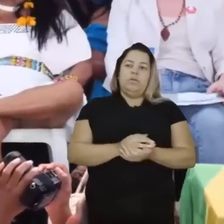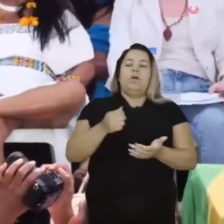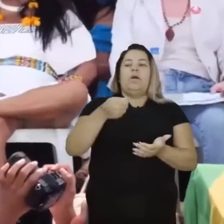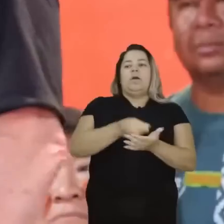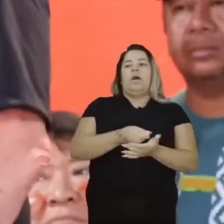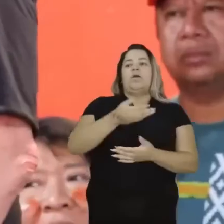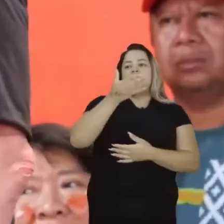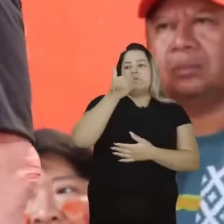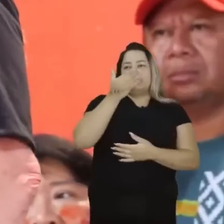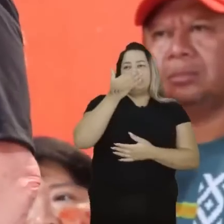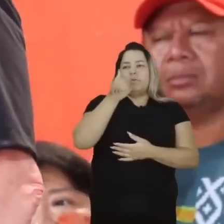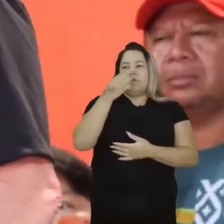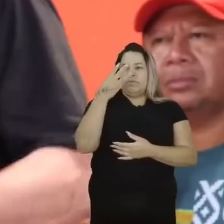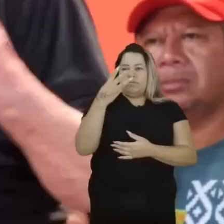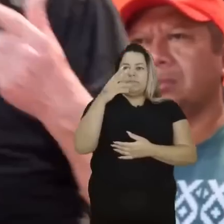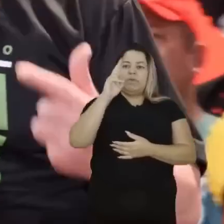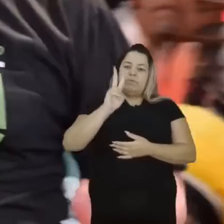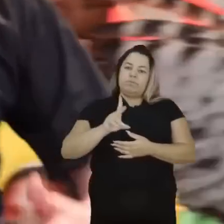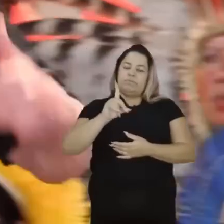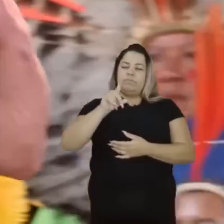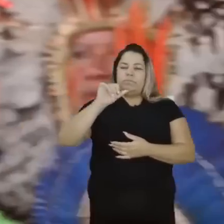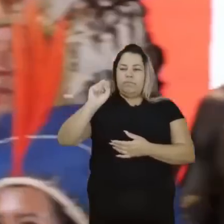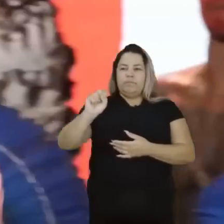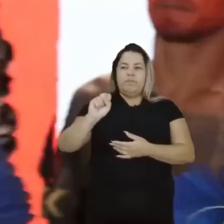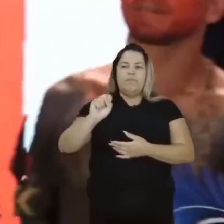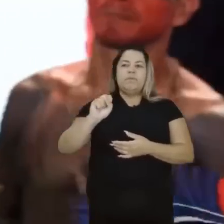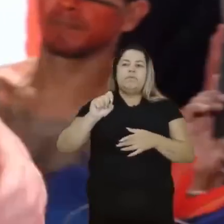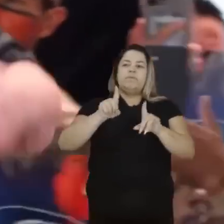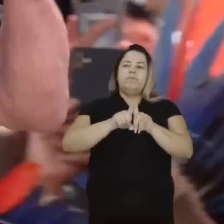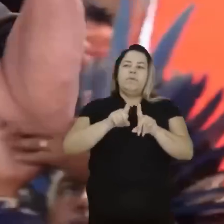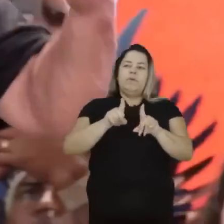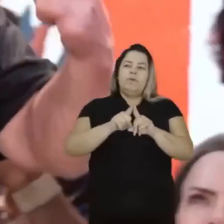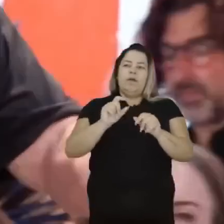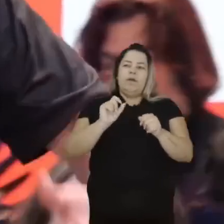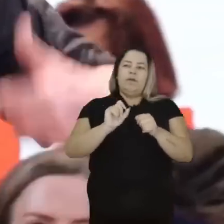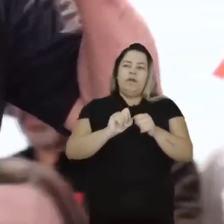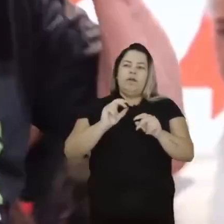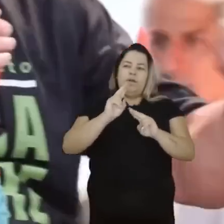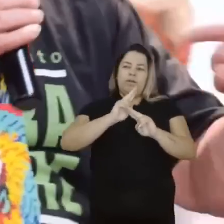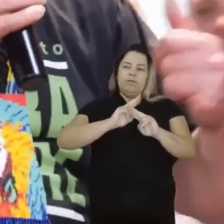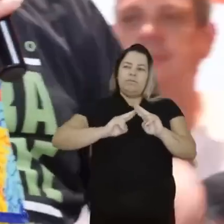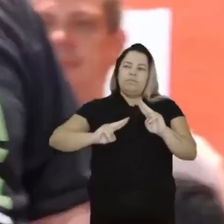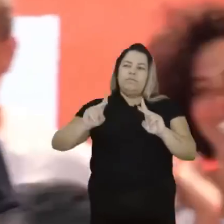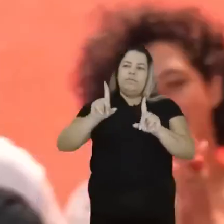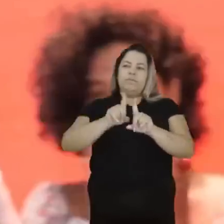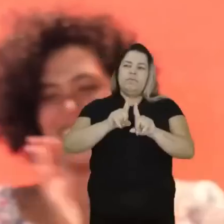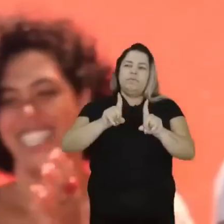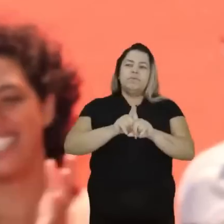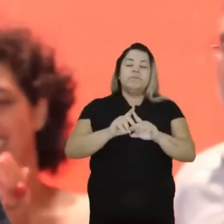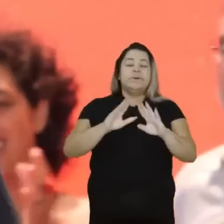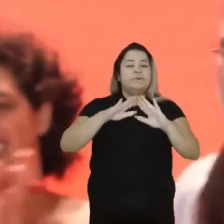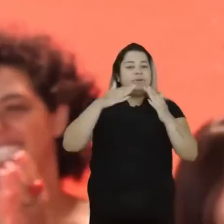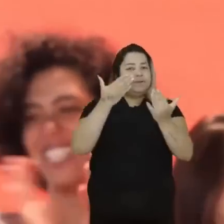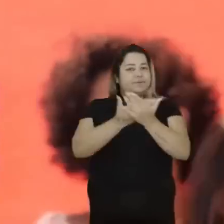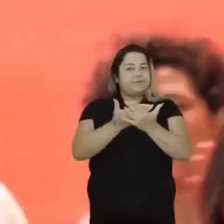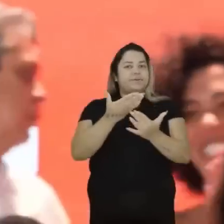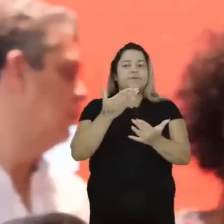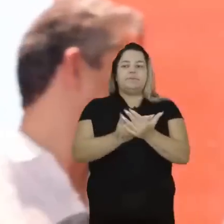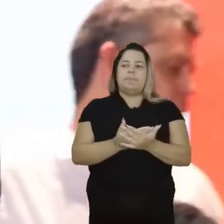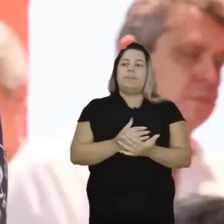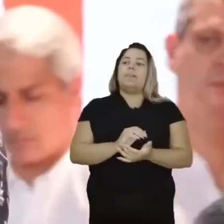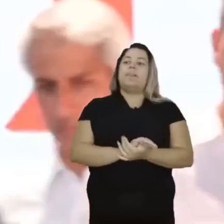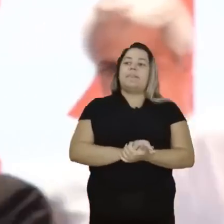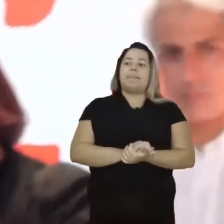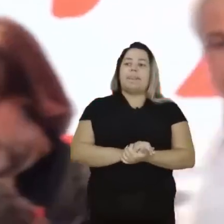comer 3 vezes ao dia. Direito à vida é ter o direito de fazer uma universidade, ter uma escola decente. Direito à